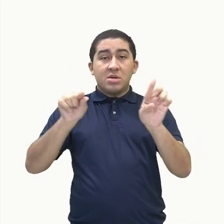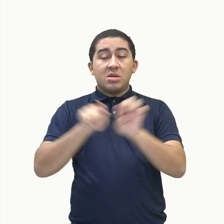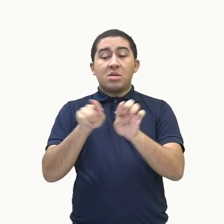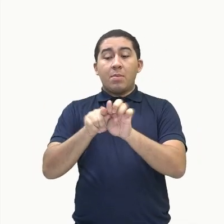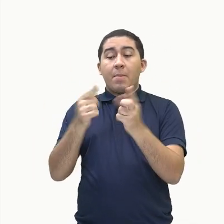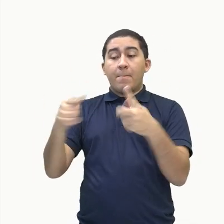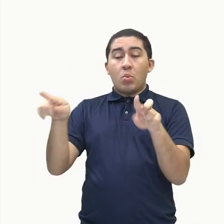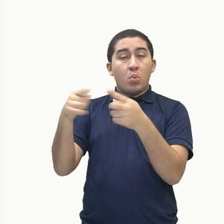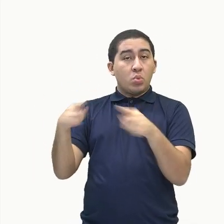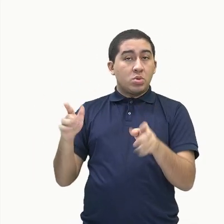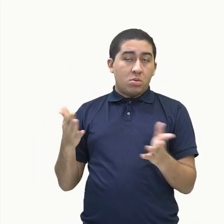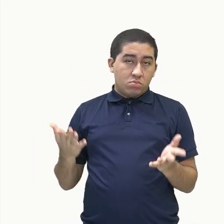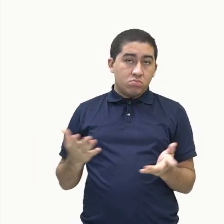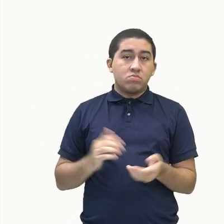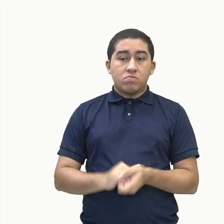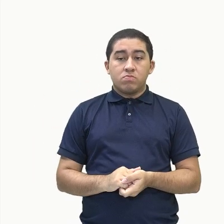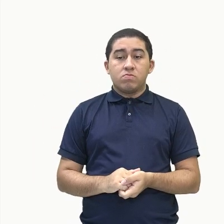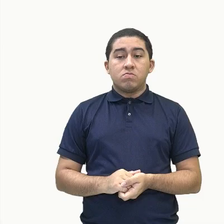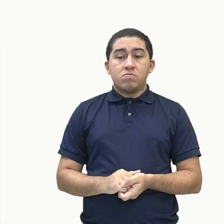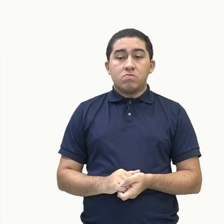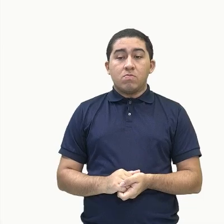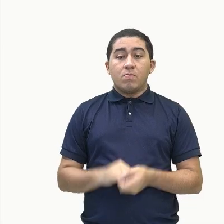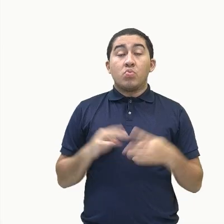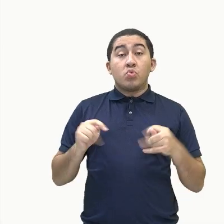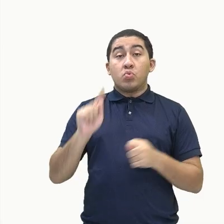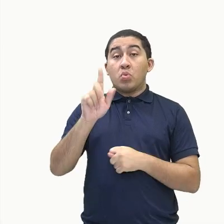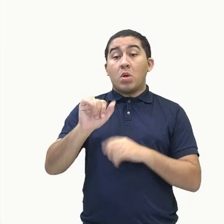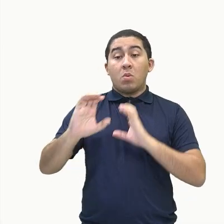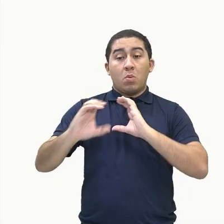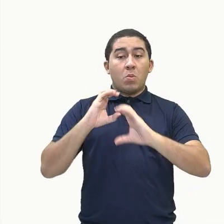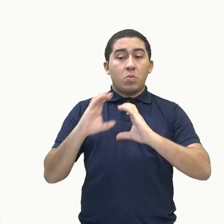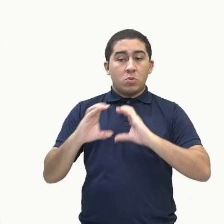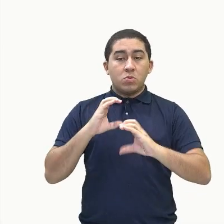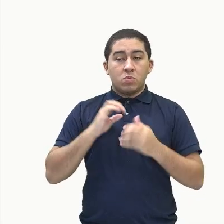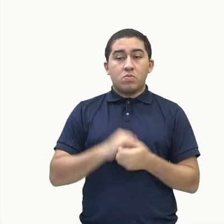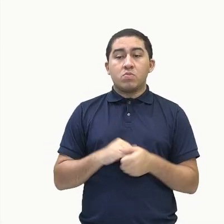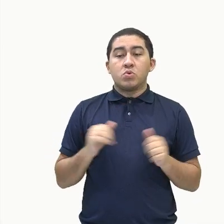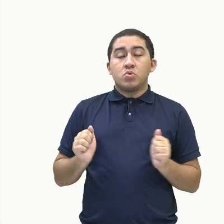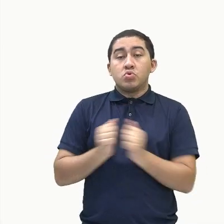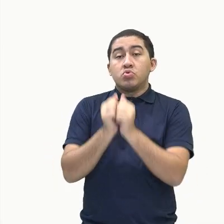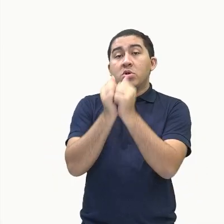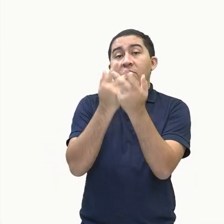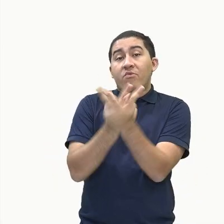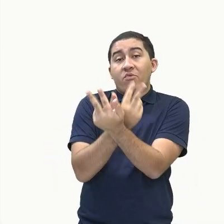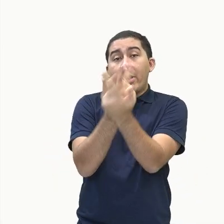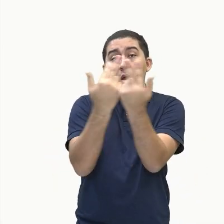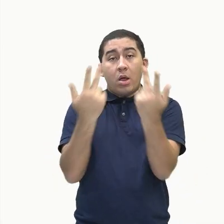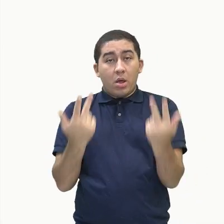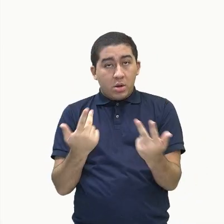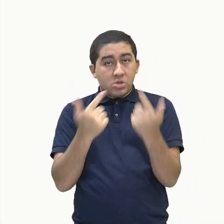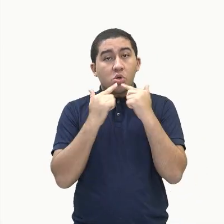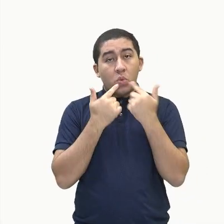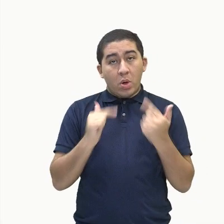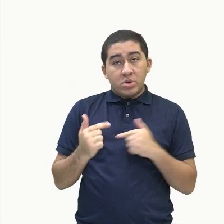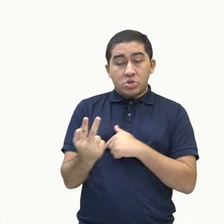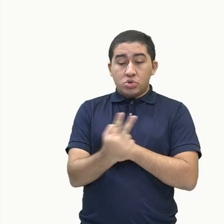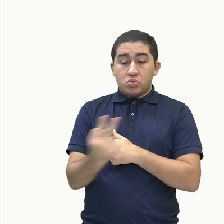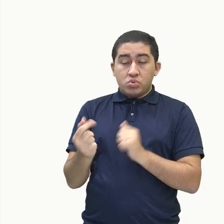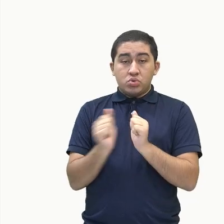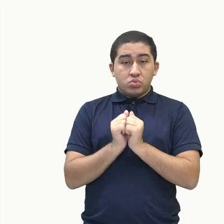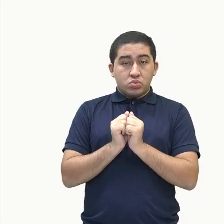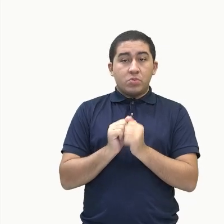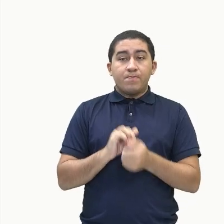música. Tudo isso é comunicação, que junta várias linguagens, né? A verbal e a